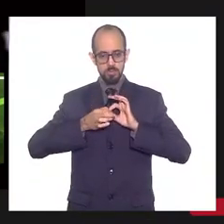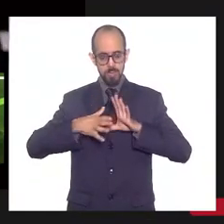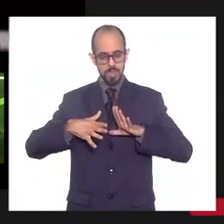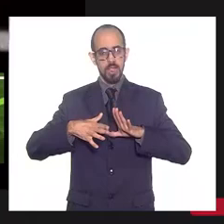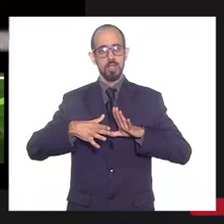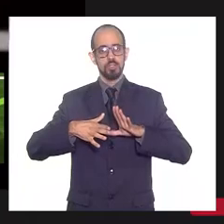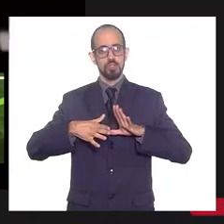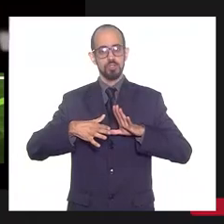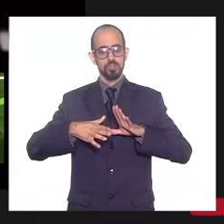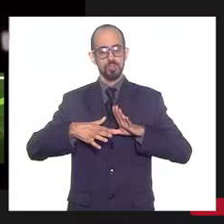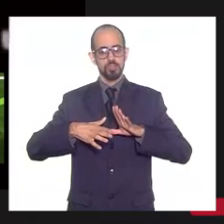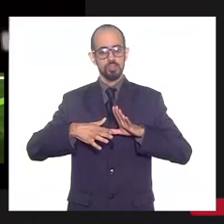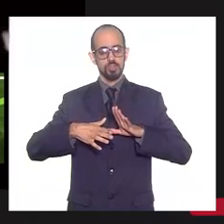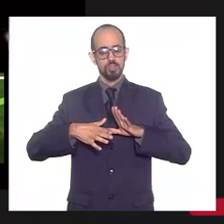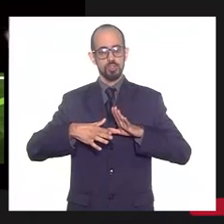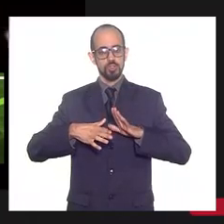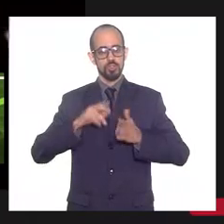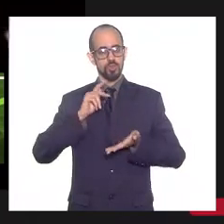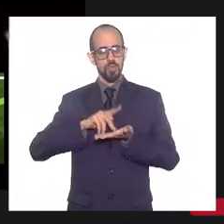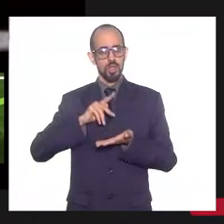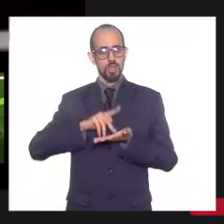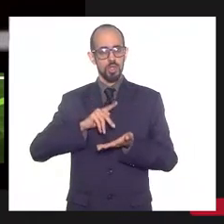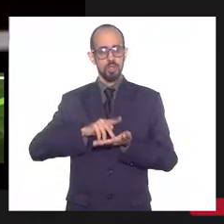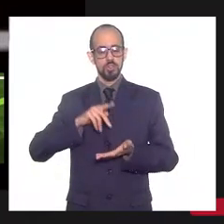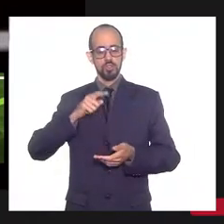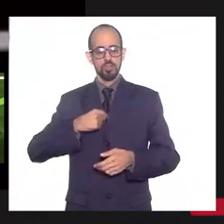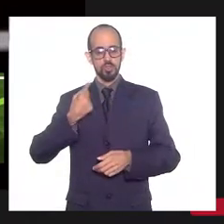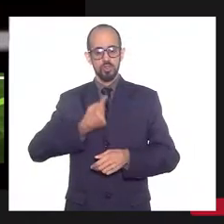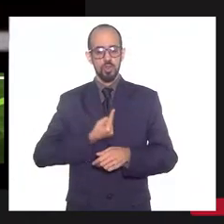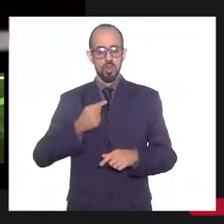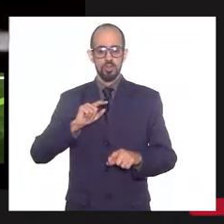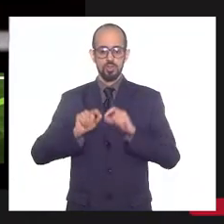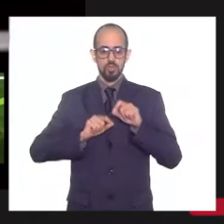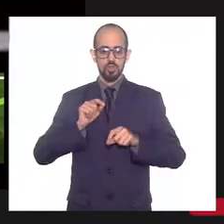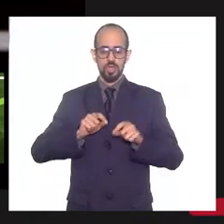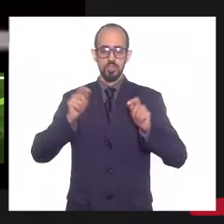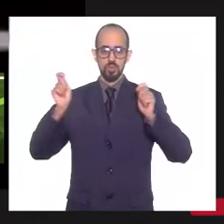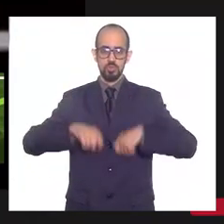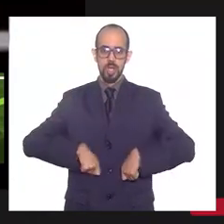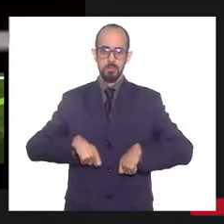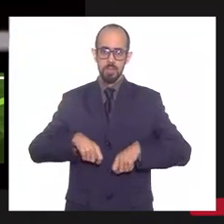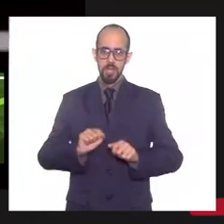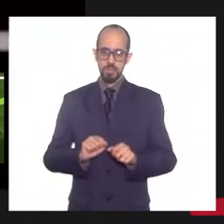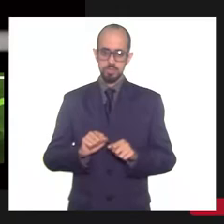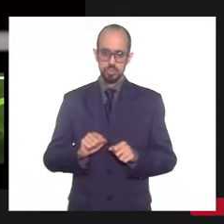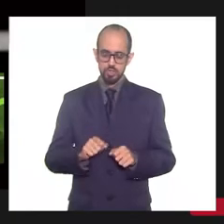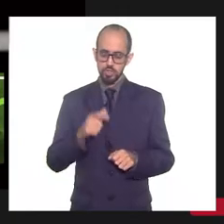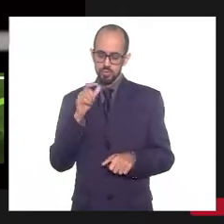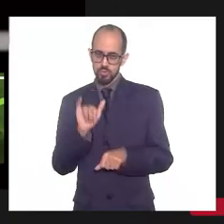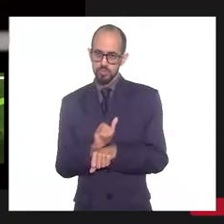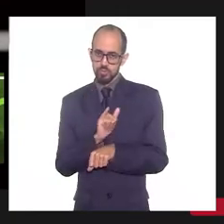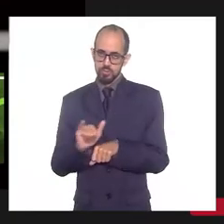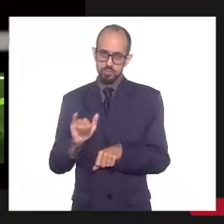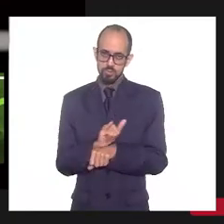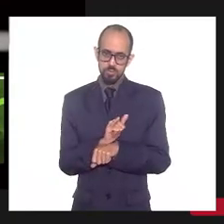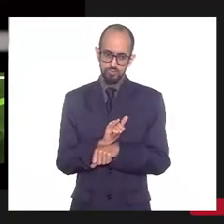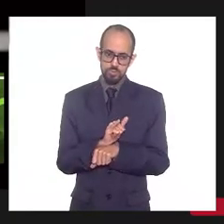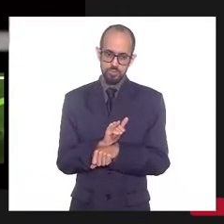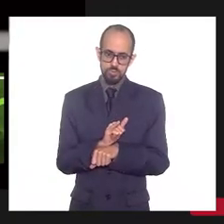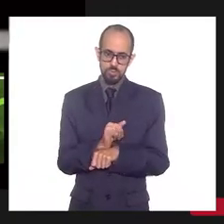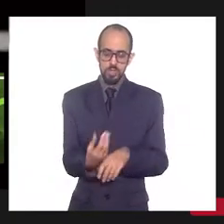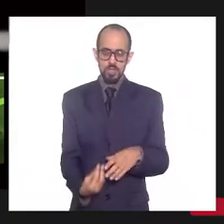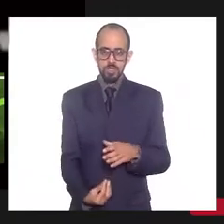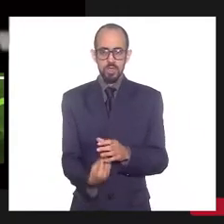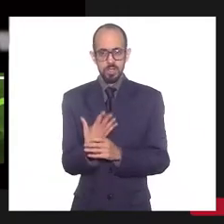democrática que é o pe efetivamente é capaz de contornar o pelo menos tirar